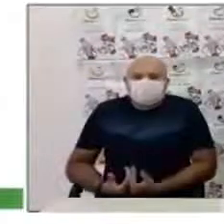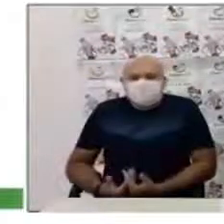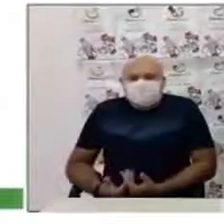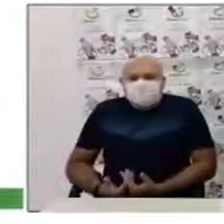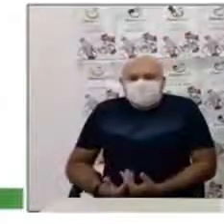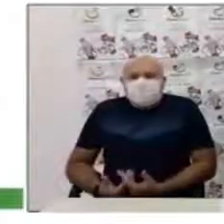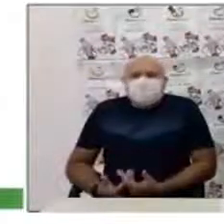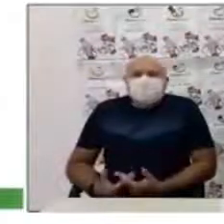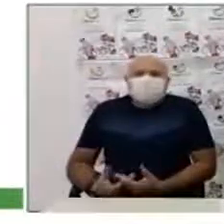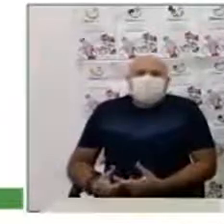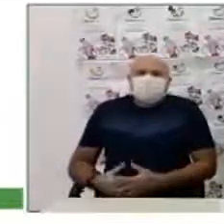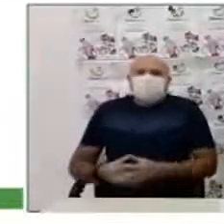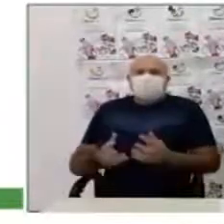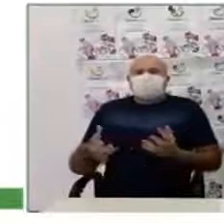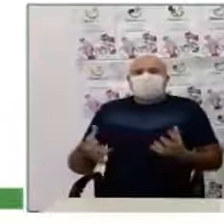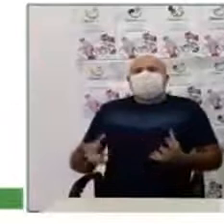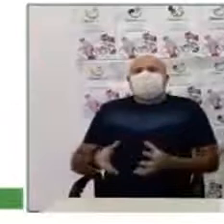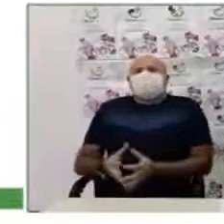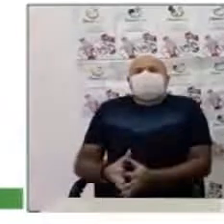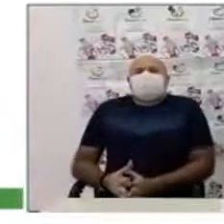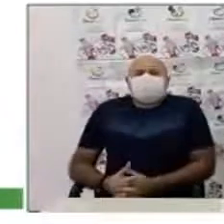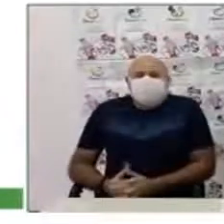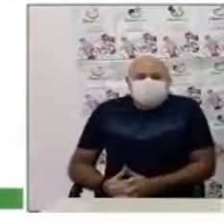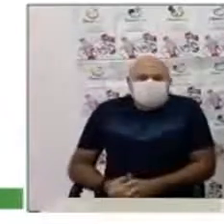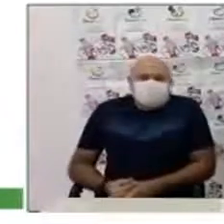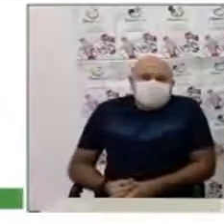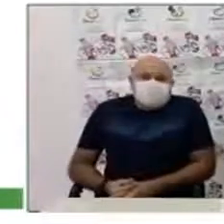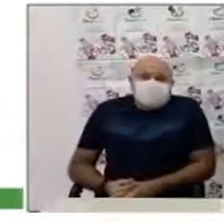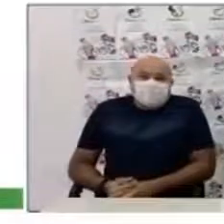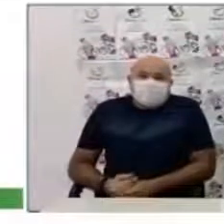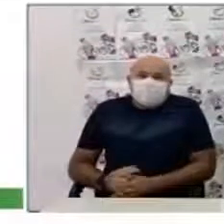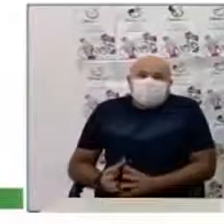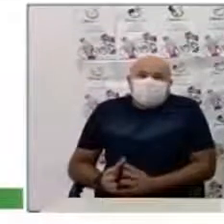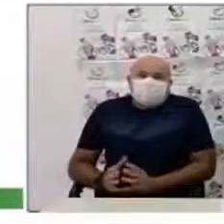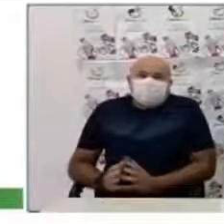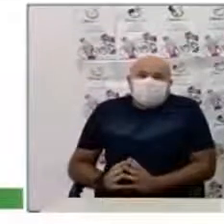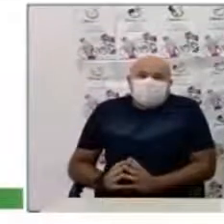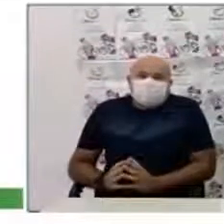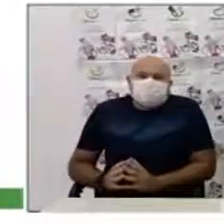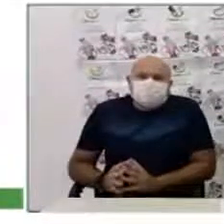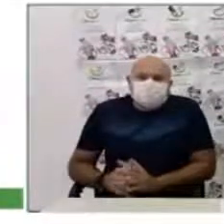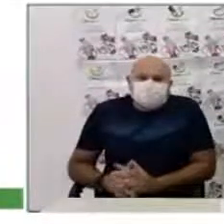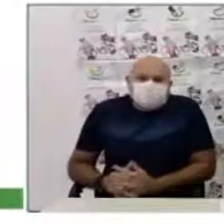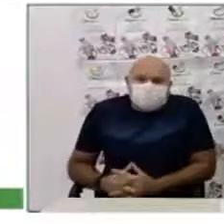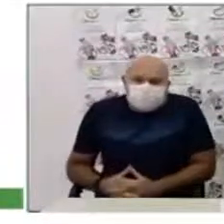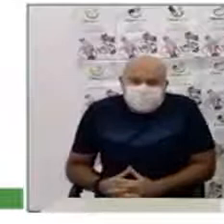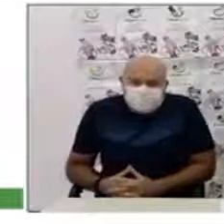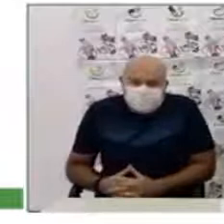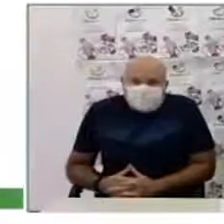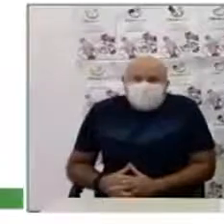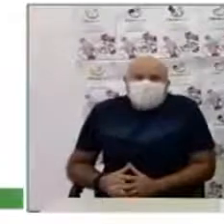feita. E aí eles chegaram à conclusão de que a matéria deveria ser feita de diminutas